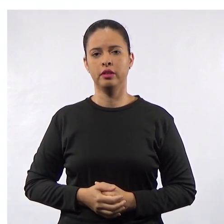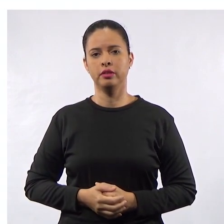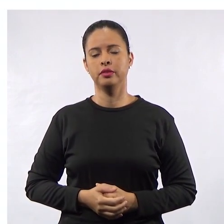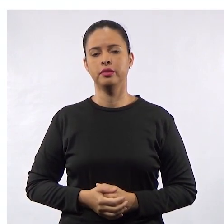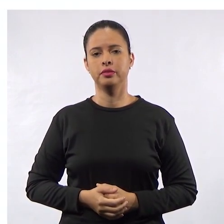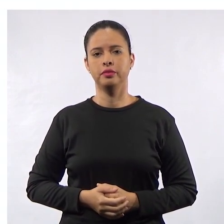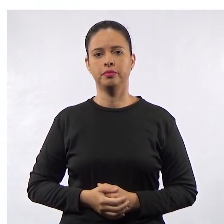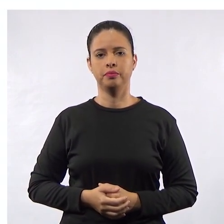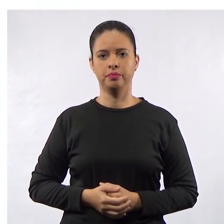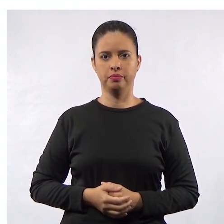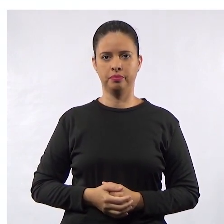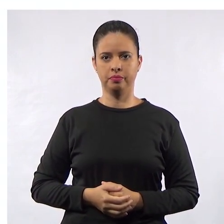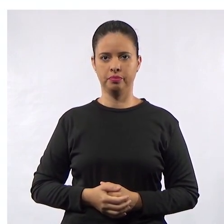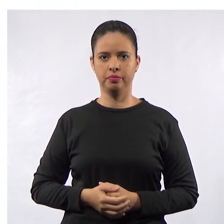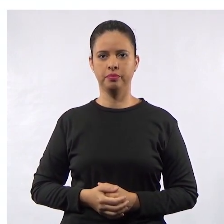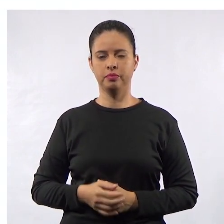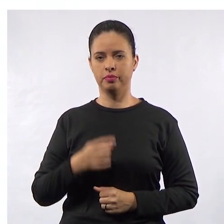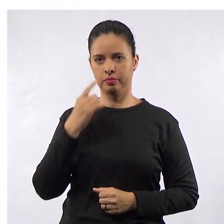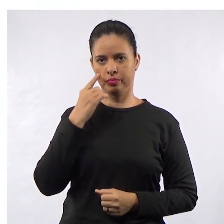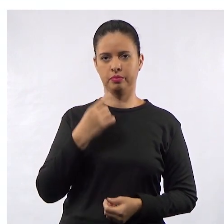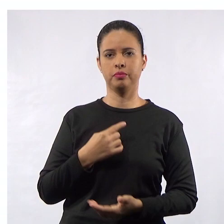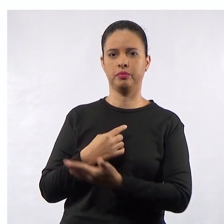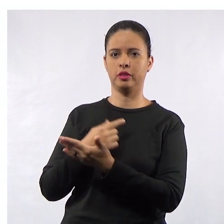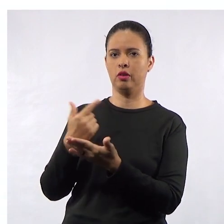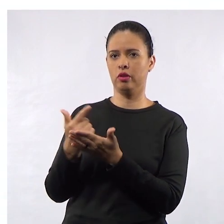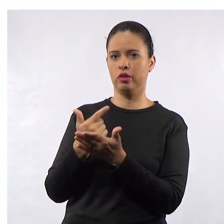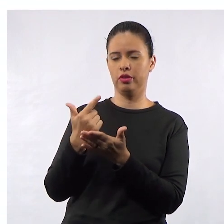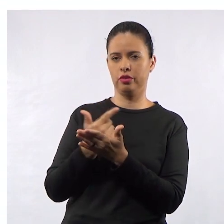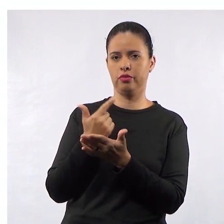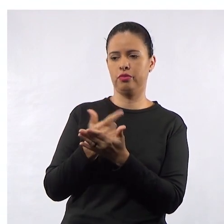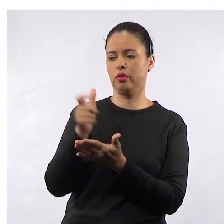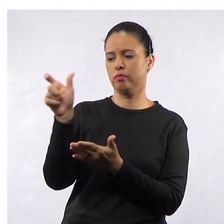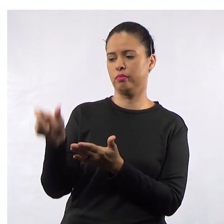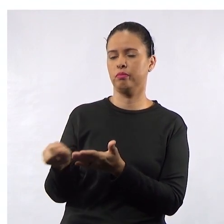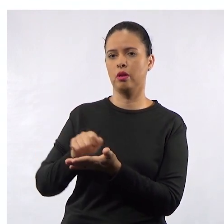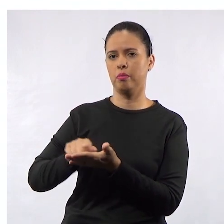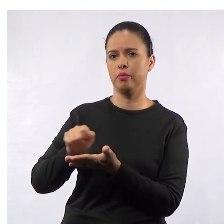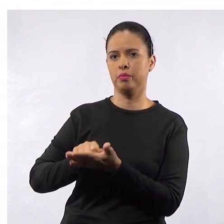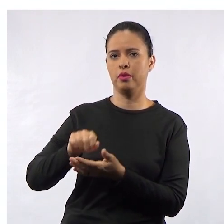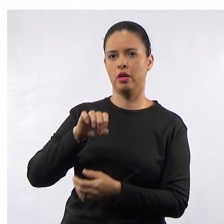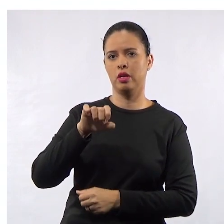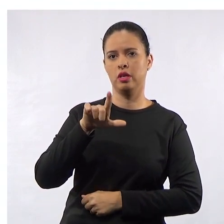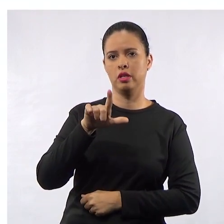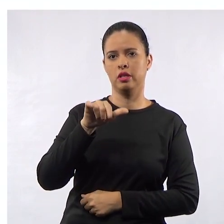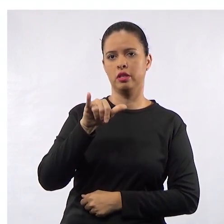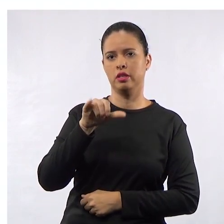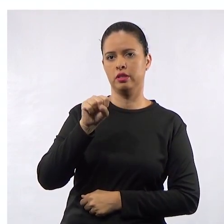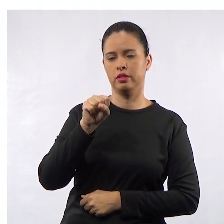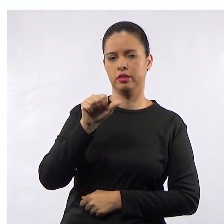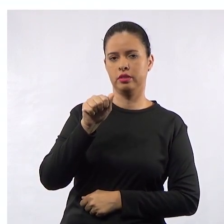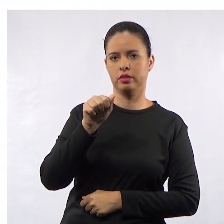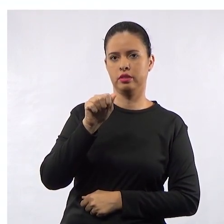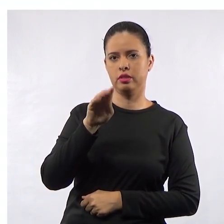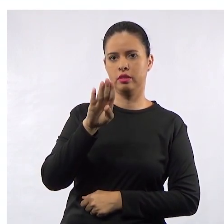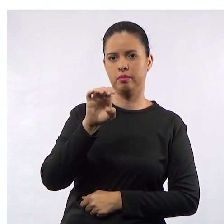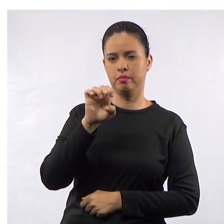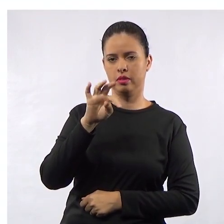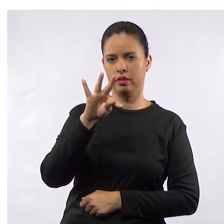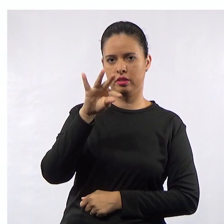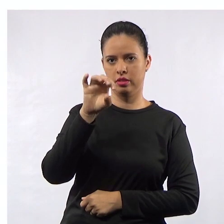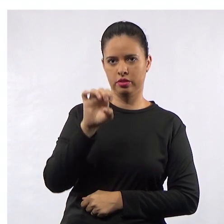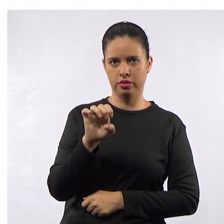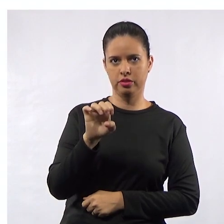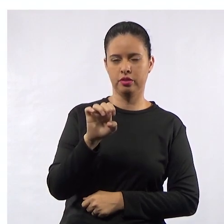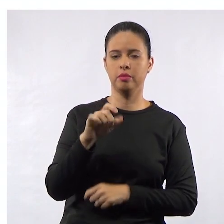nós vamos continuar aqui com a nossa bibliografia aqui a obra da nossa autora Elizabeth vida tá Não deixe